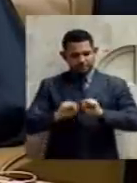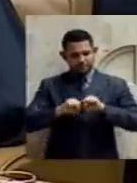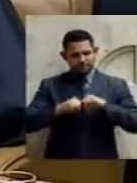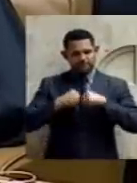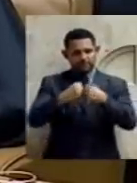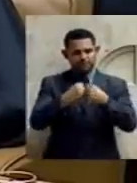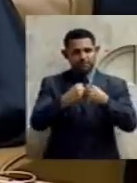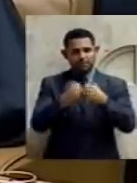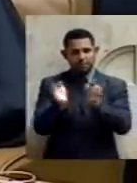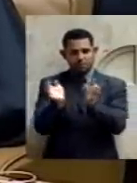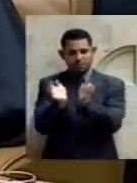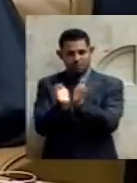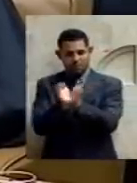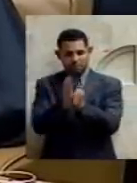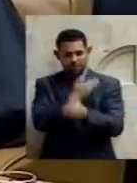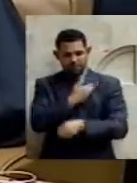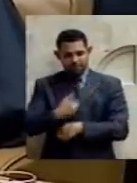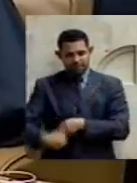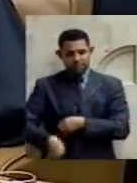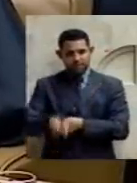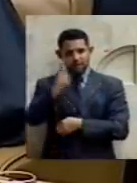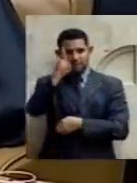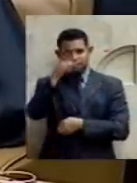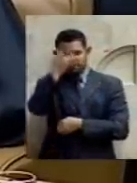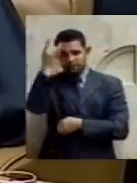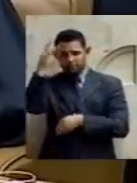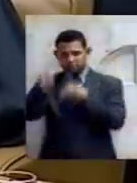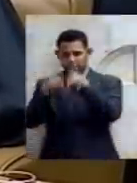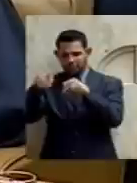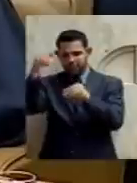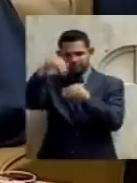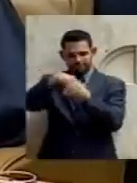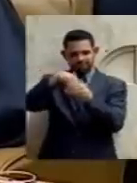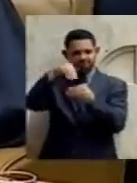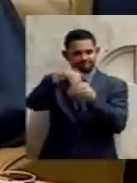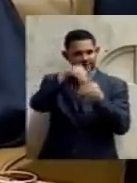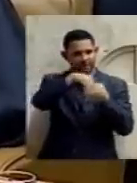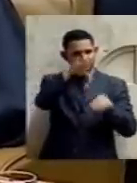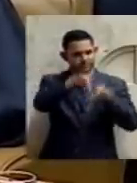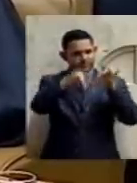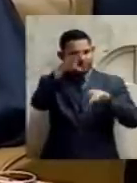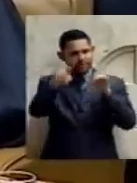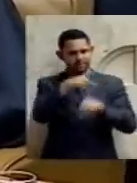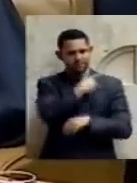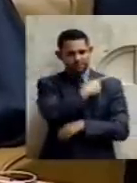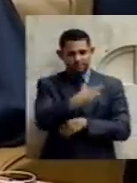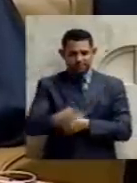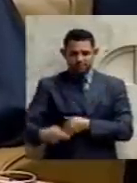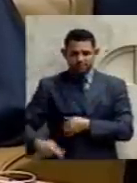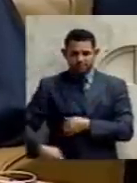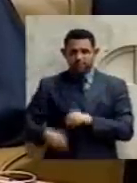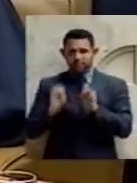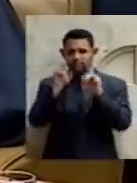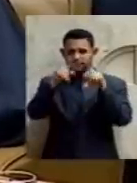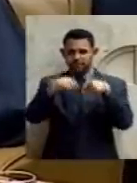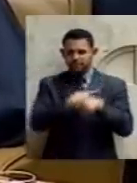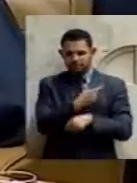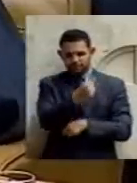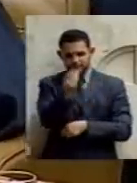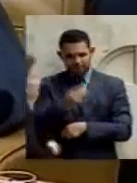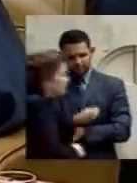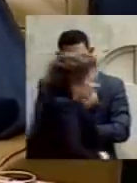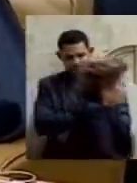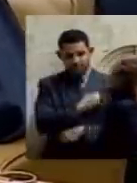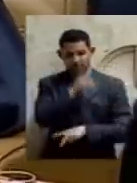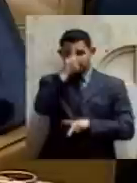fortalecendo, de um lado, o regime político representativo, apoiado na soberania popular como definidora dos destinos da